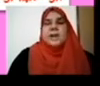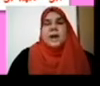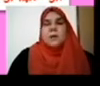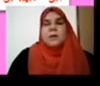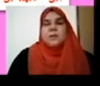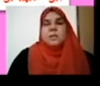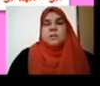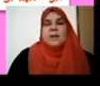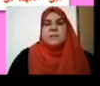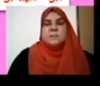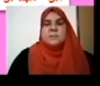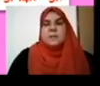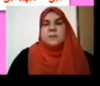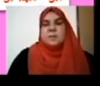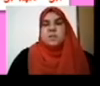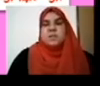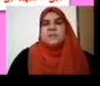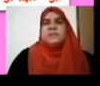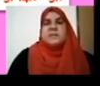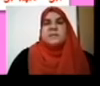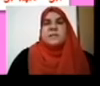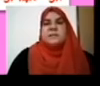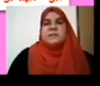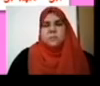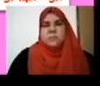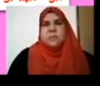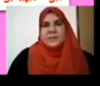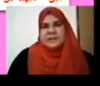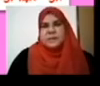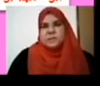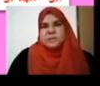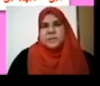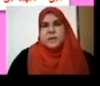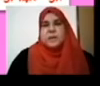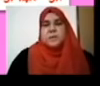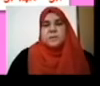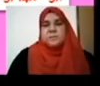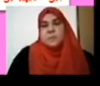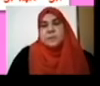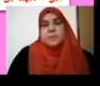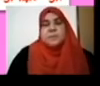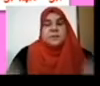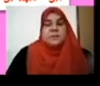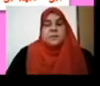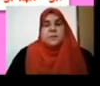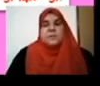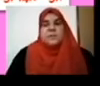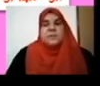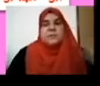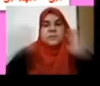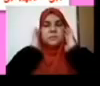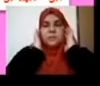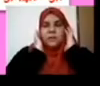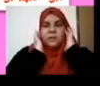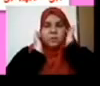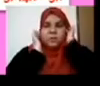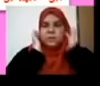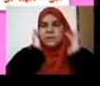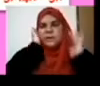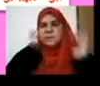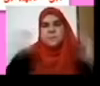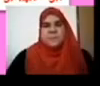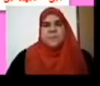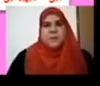não errar, o que a gente faz? Primeiro, para a gente ter certeza que são dois quadrados, né? Que é porque poderia ser uma diferença que não é de